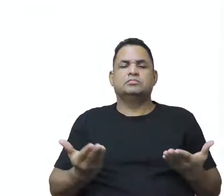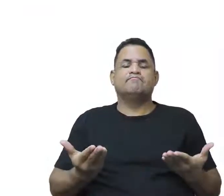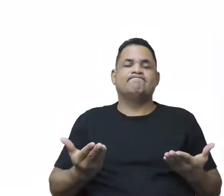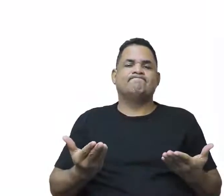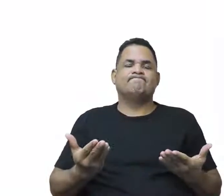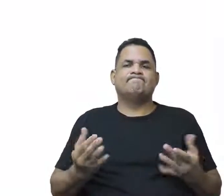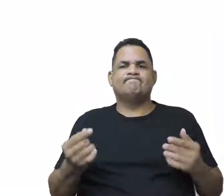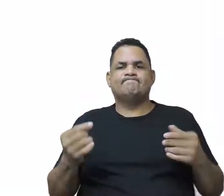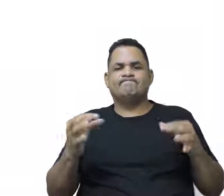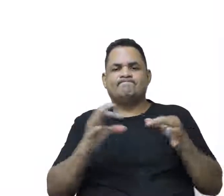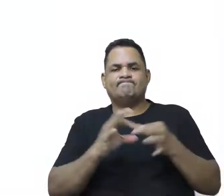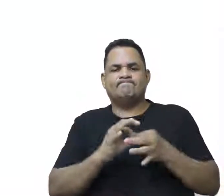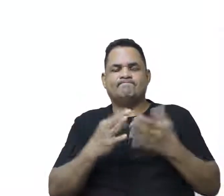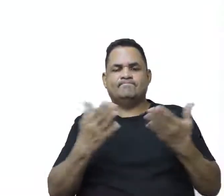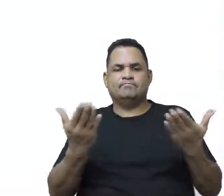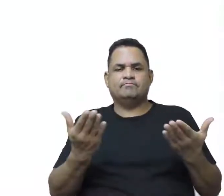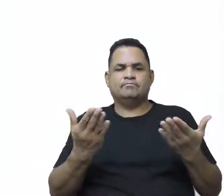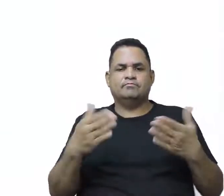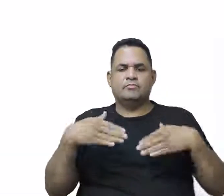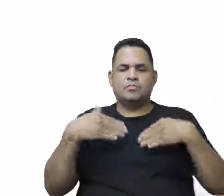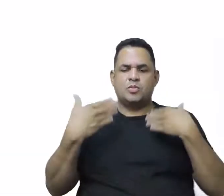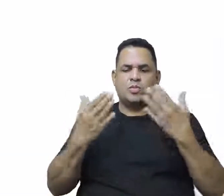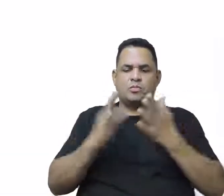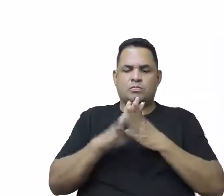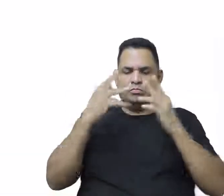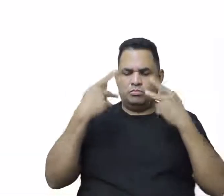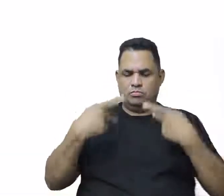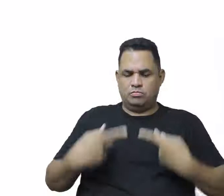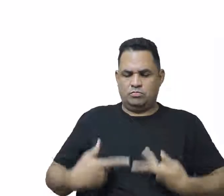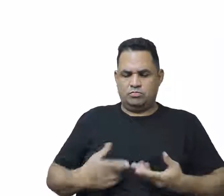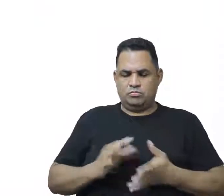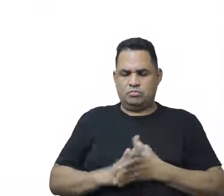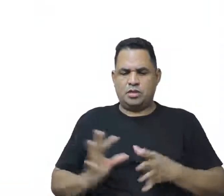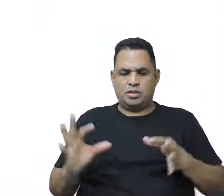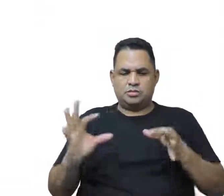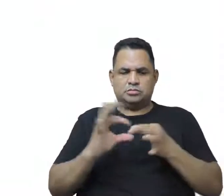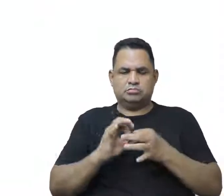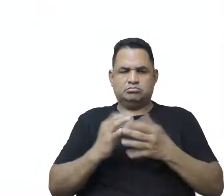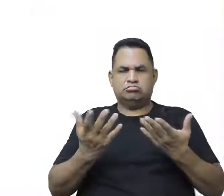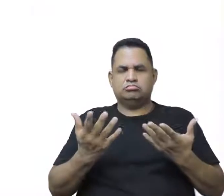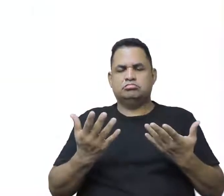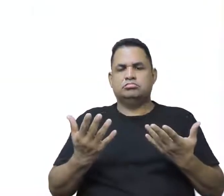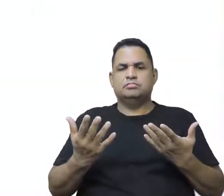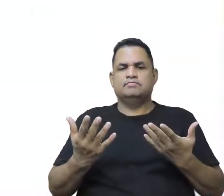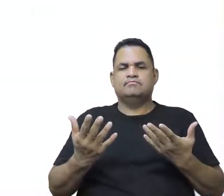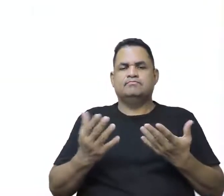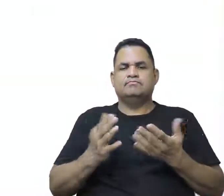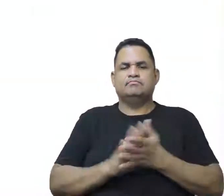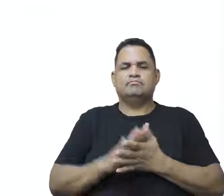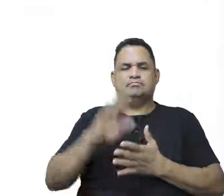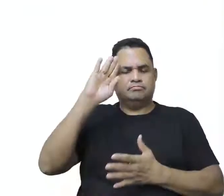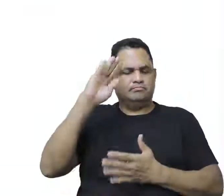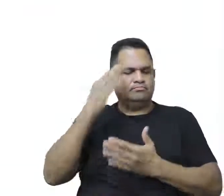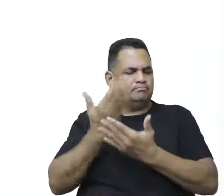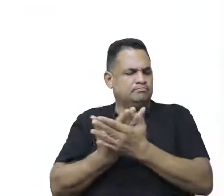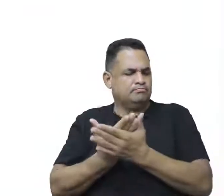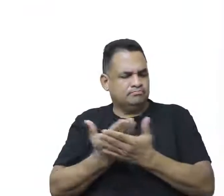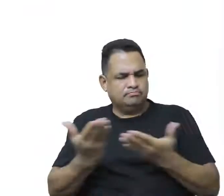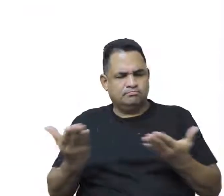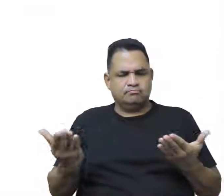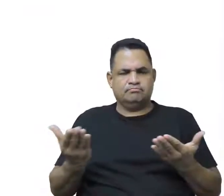estágio ligado ali, né? Quando o homem ainda estava muito ligado com as questões de crença,